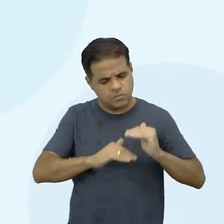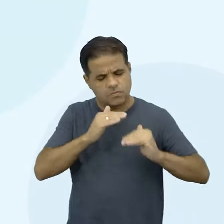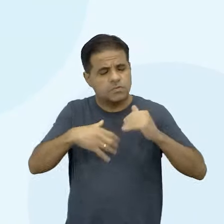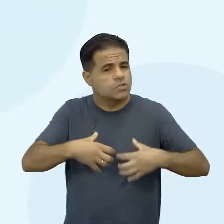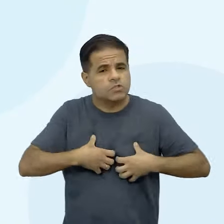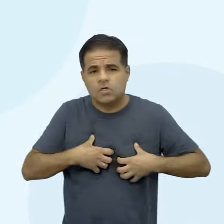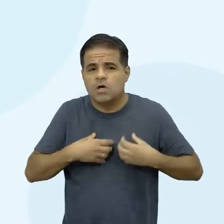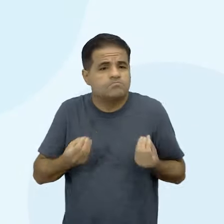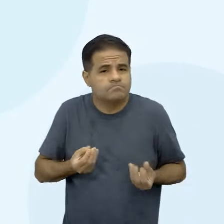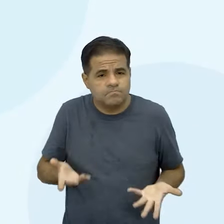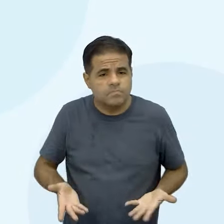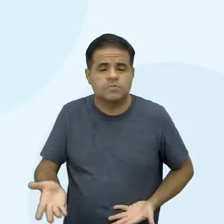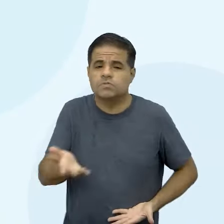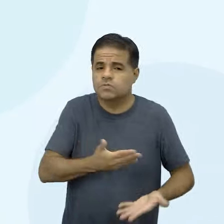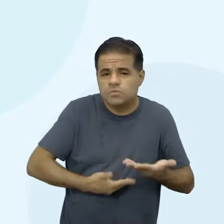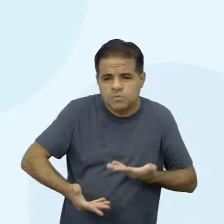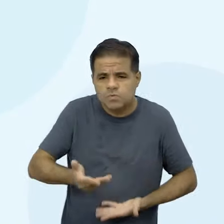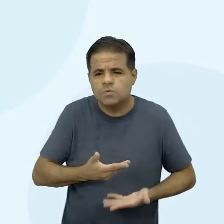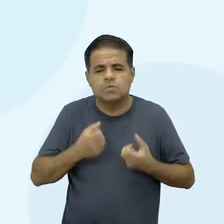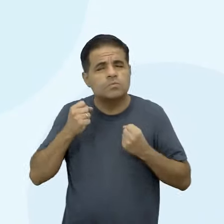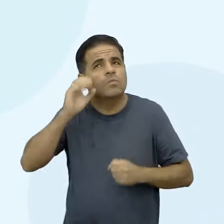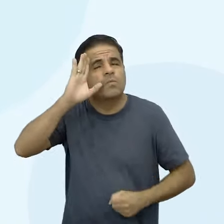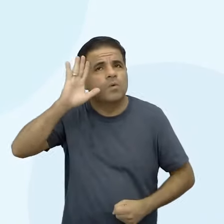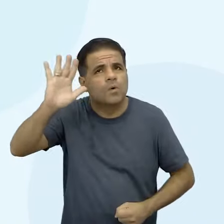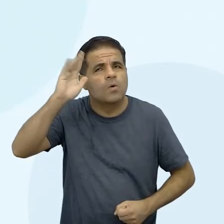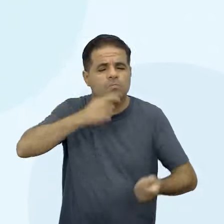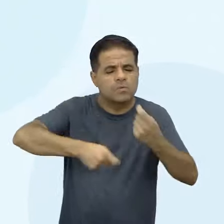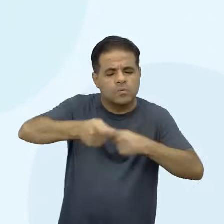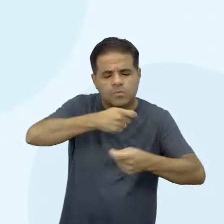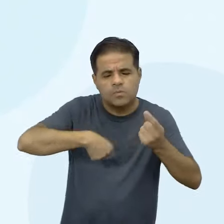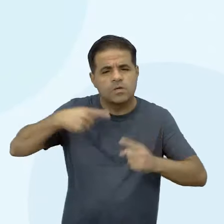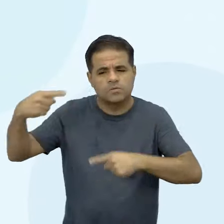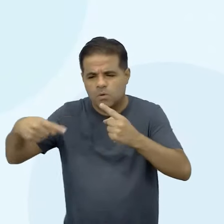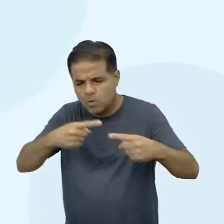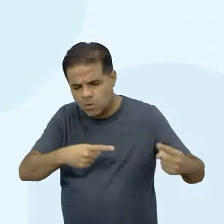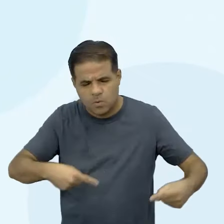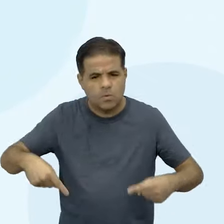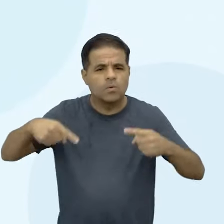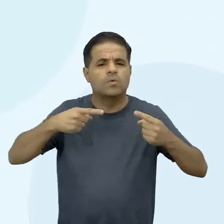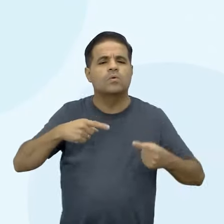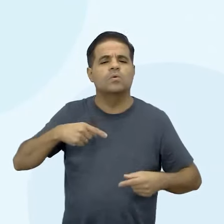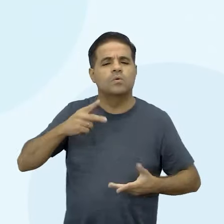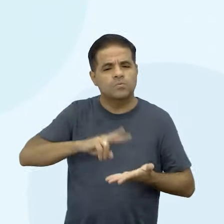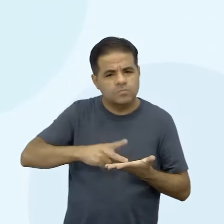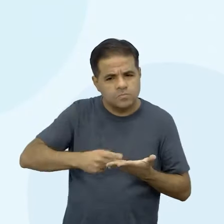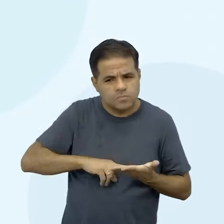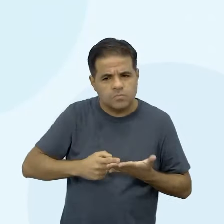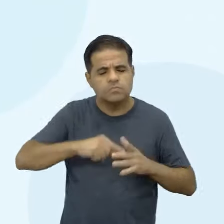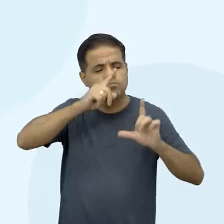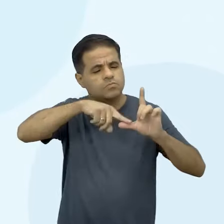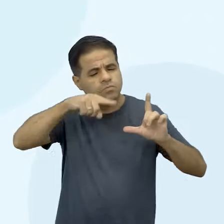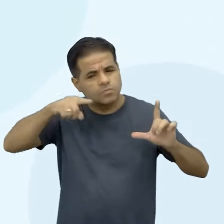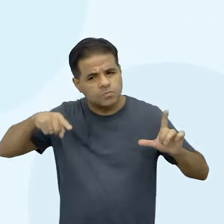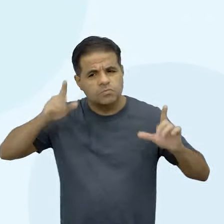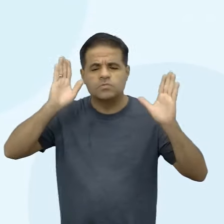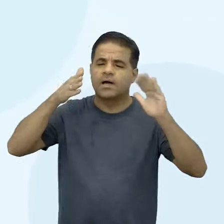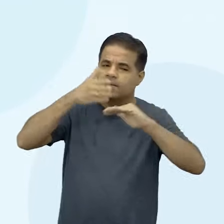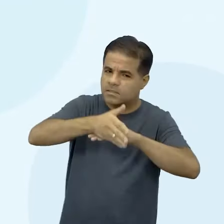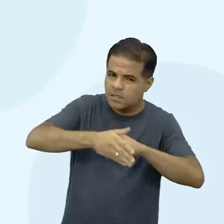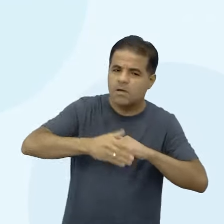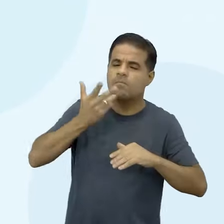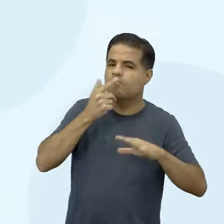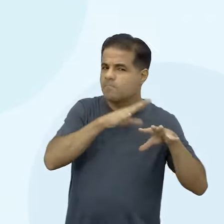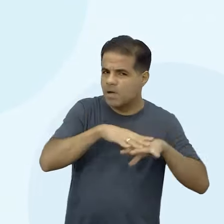de que forma? As relações de poder, o pensamento econômico e político, a interpretação de índices, né? Aí já entrando a parte